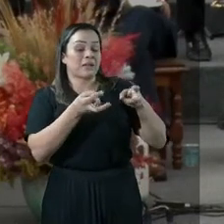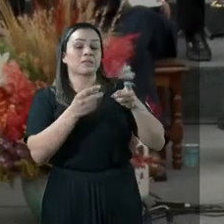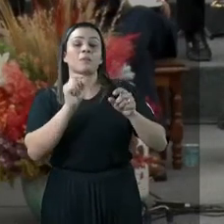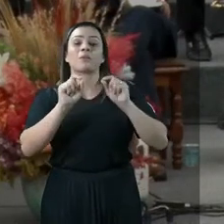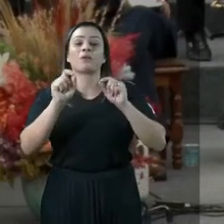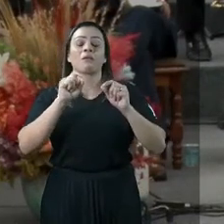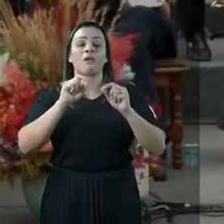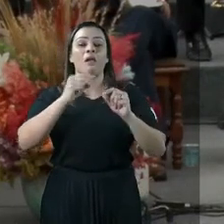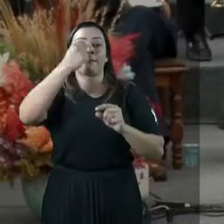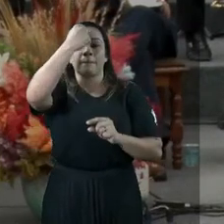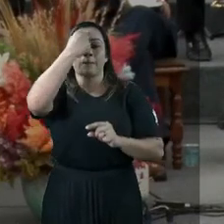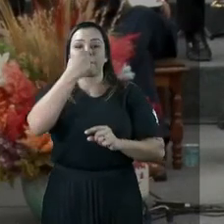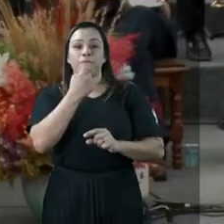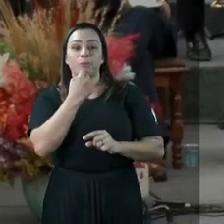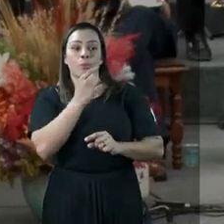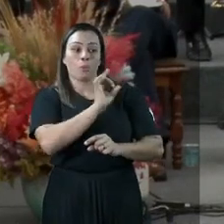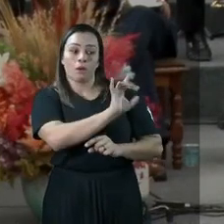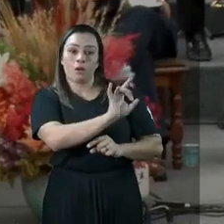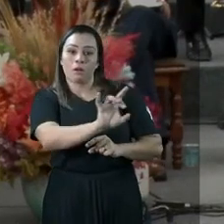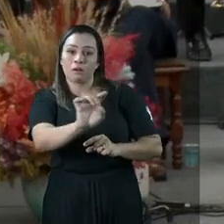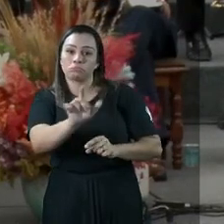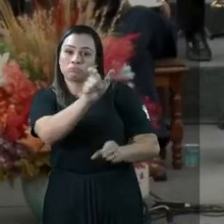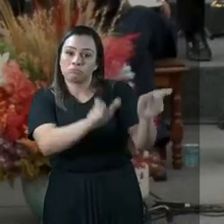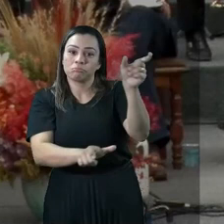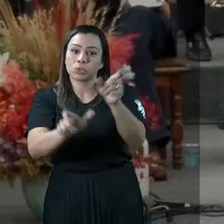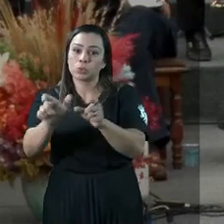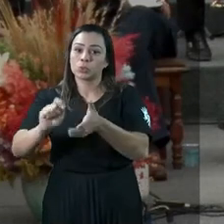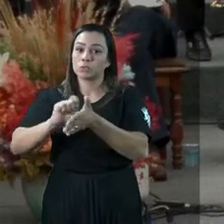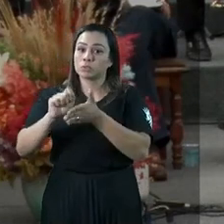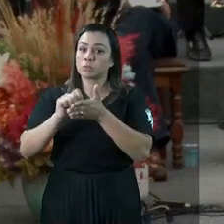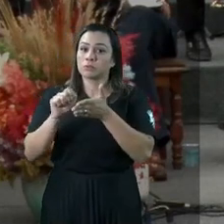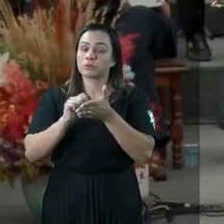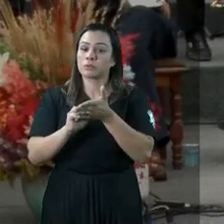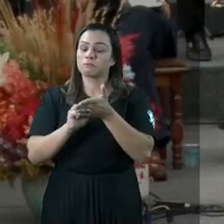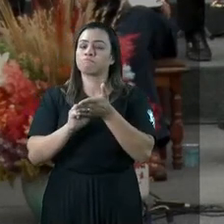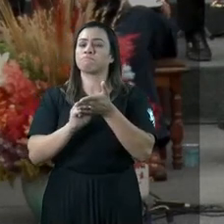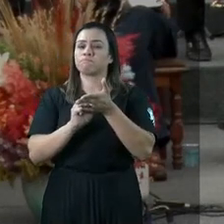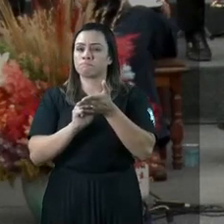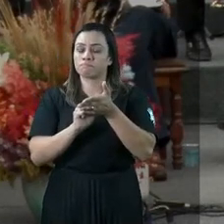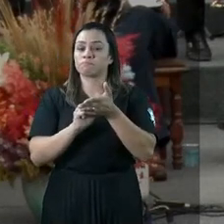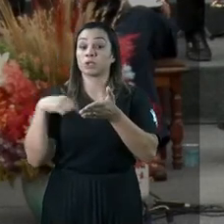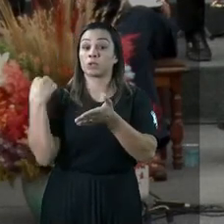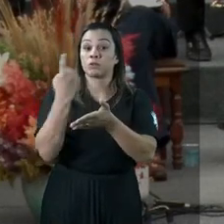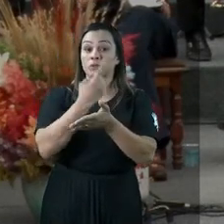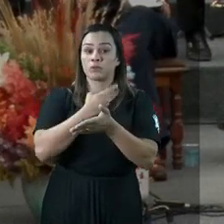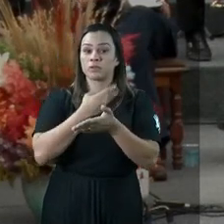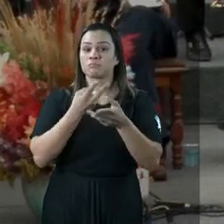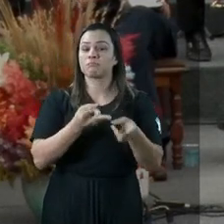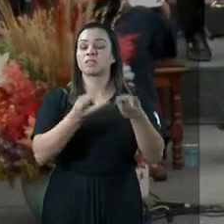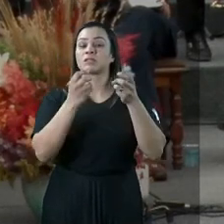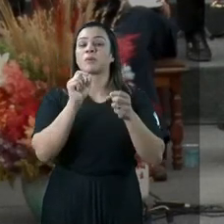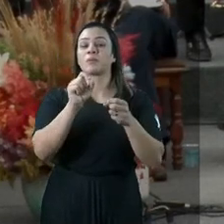Salmos que, vez por outra, fazem com que nós percebamos que os compositores estavam saltando